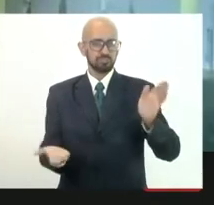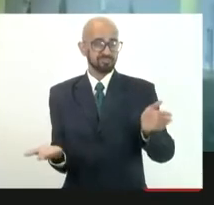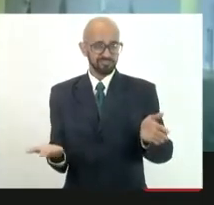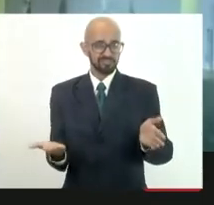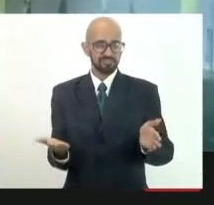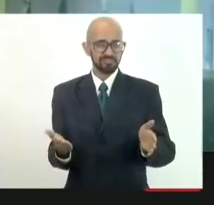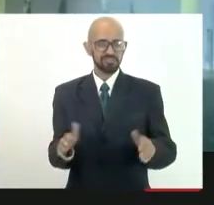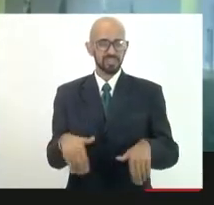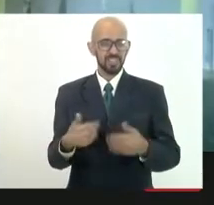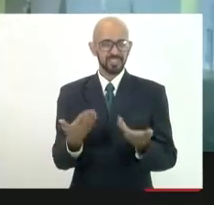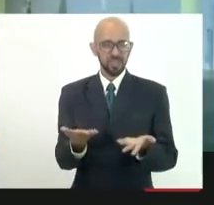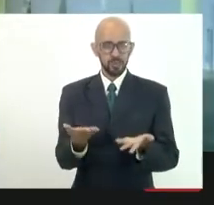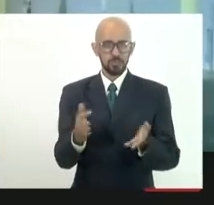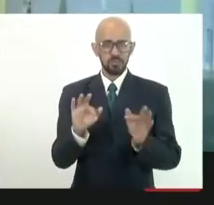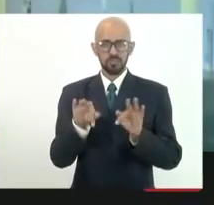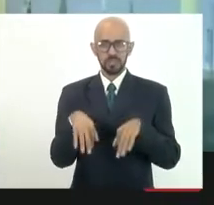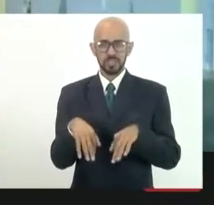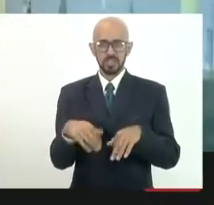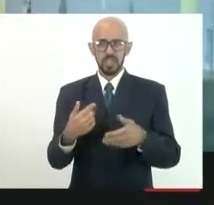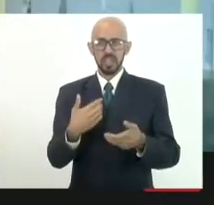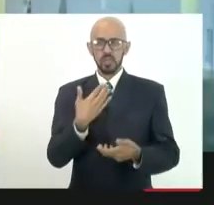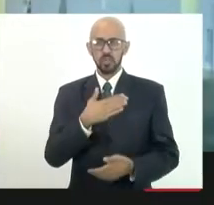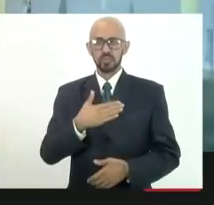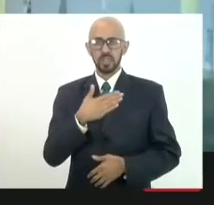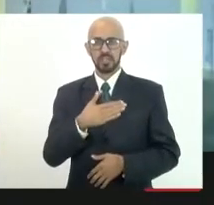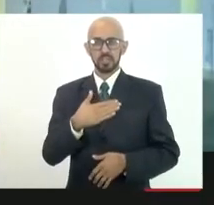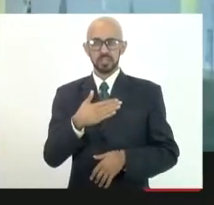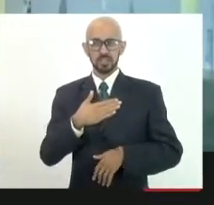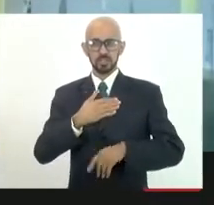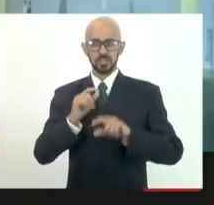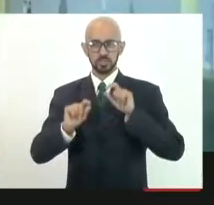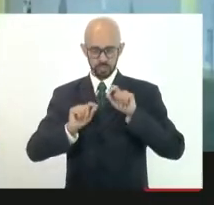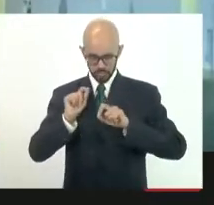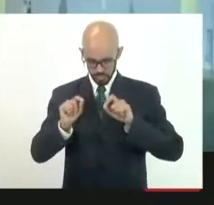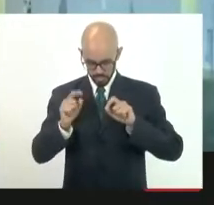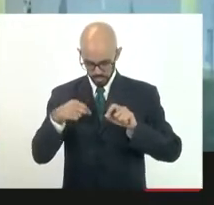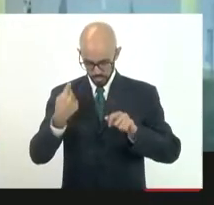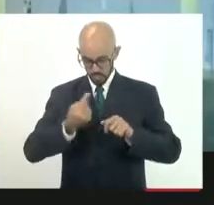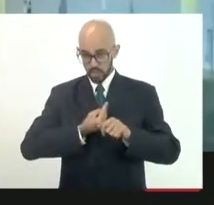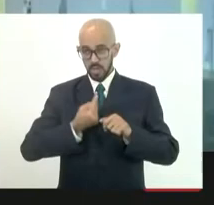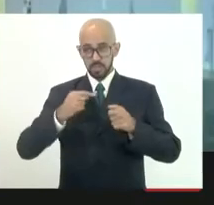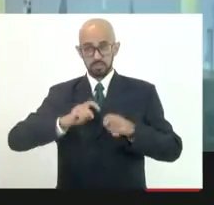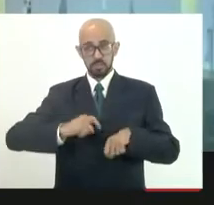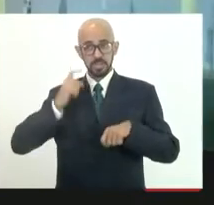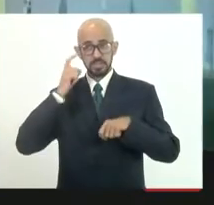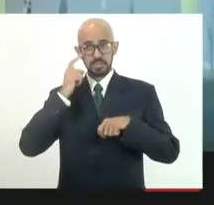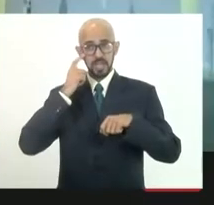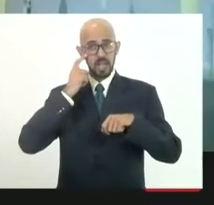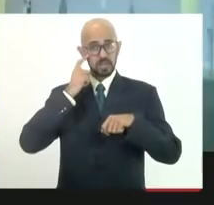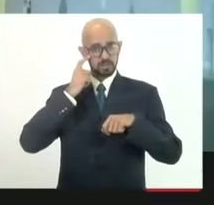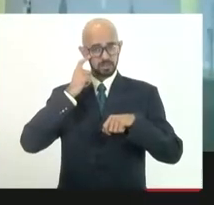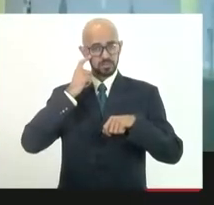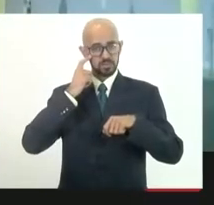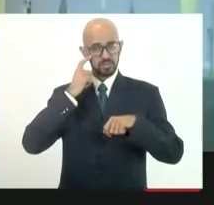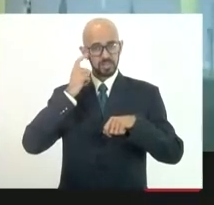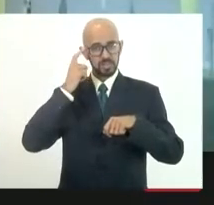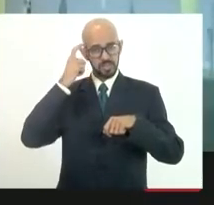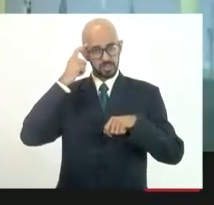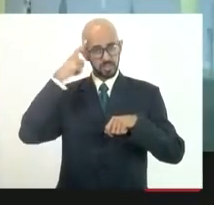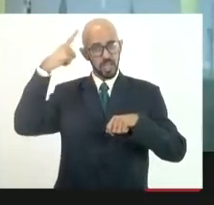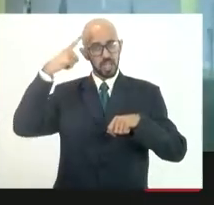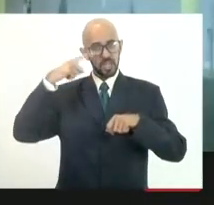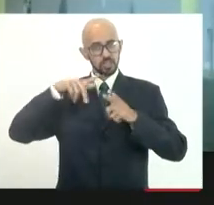Então, para concluir, eu gostaria que realmente nós pensássemos nesse viés de realmente uma